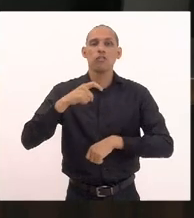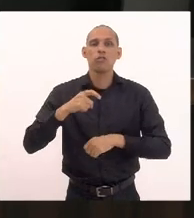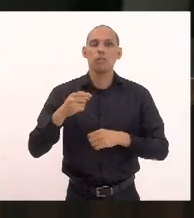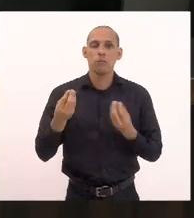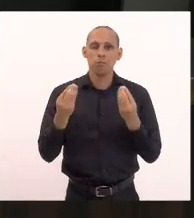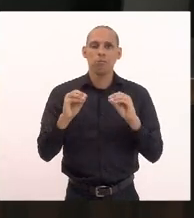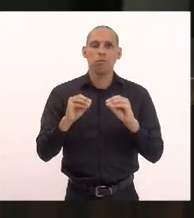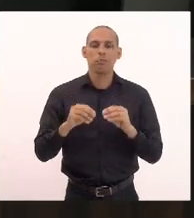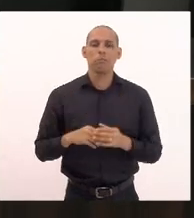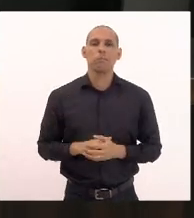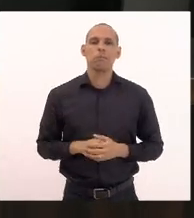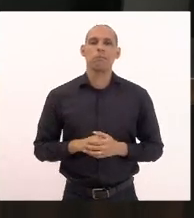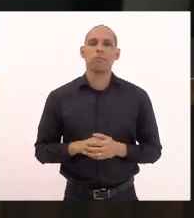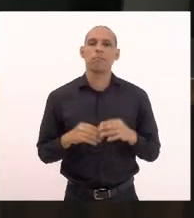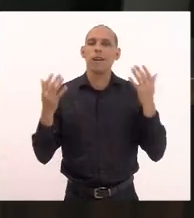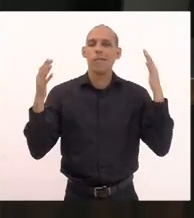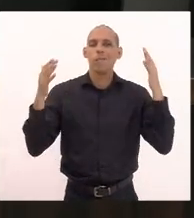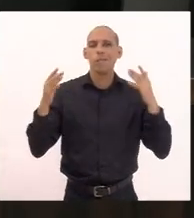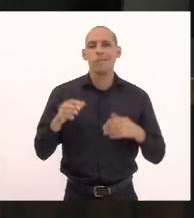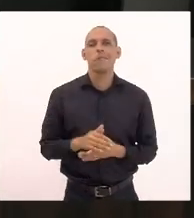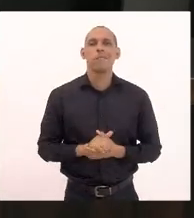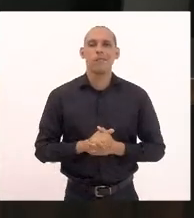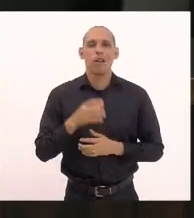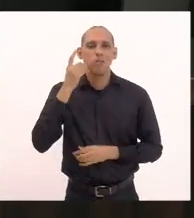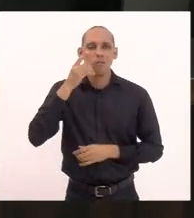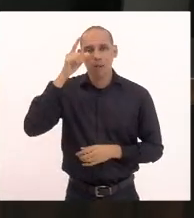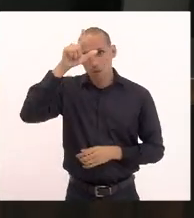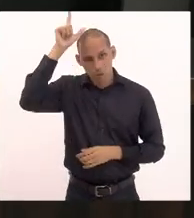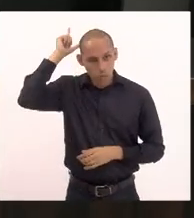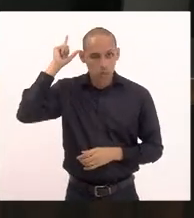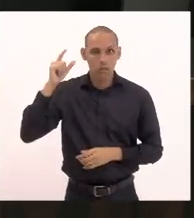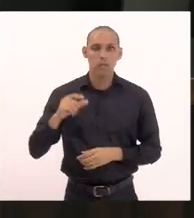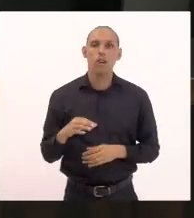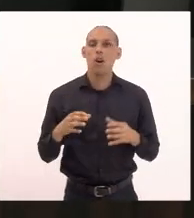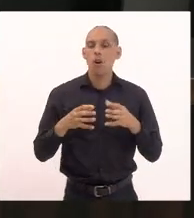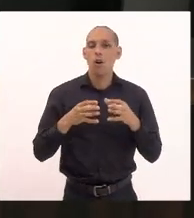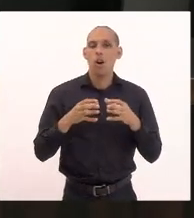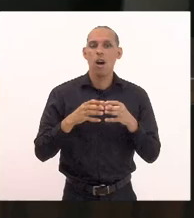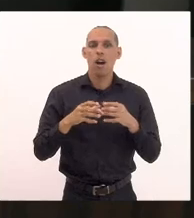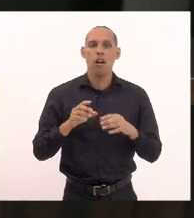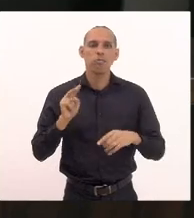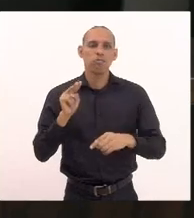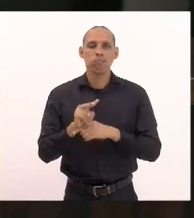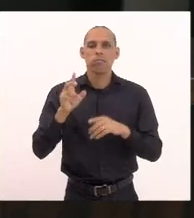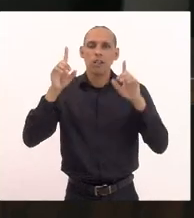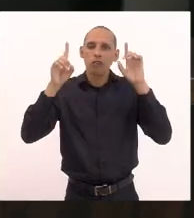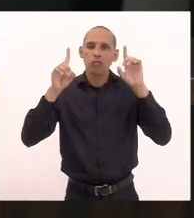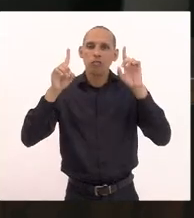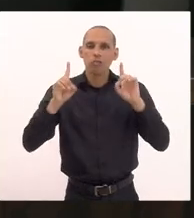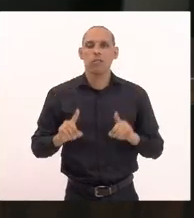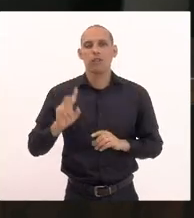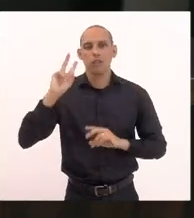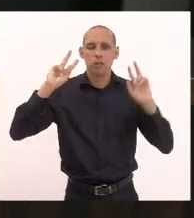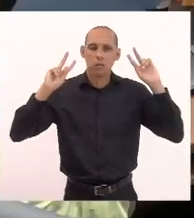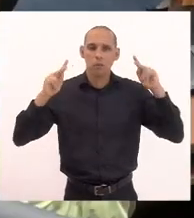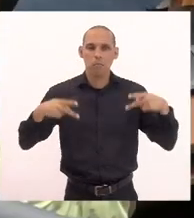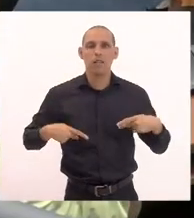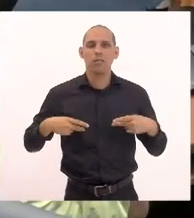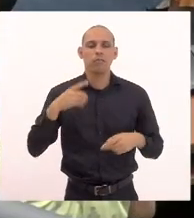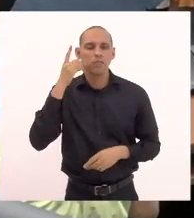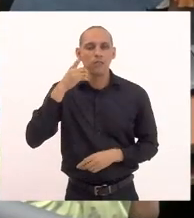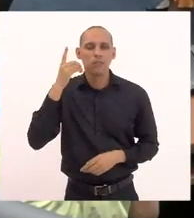Ok? Parabéns, deputado Luiz. Pela Comissão de Defesa dos Direitos Humanos, deputada Dani Monteiro. Dani